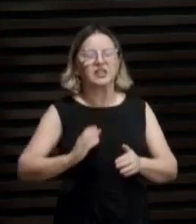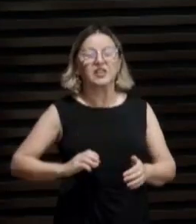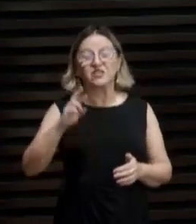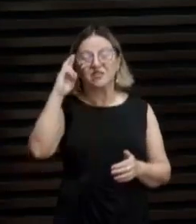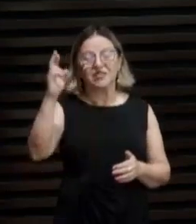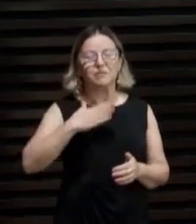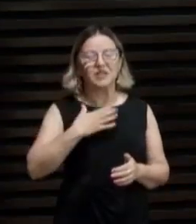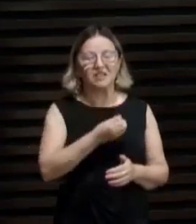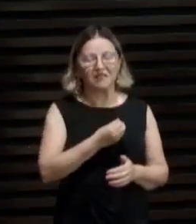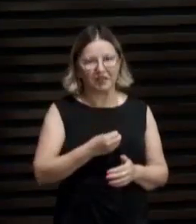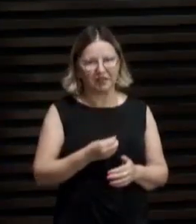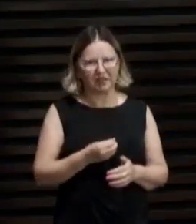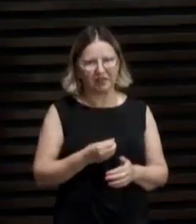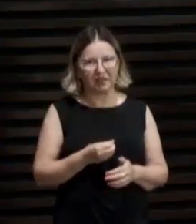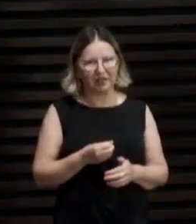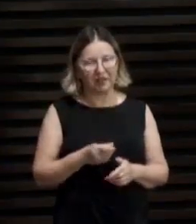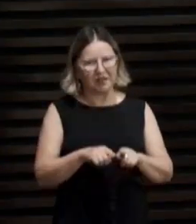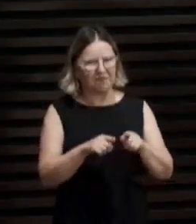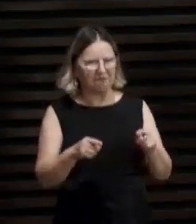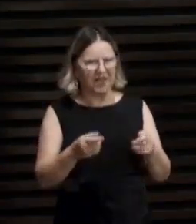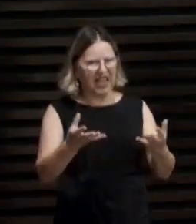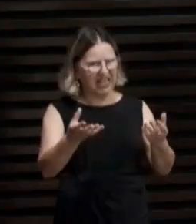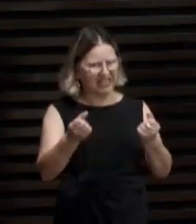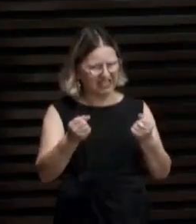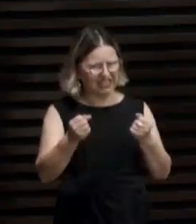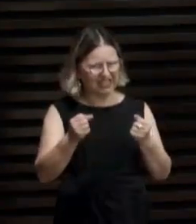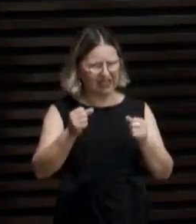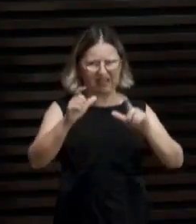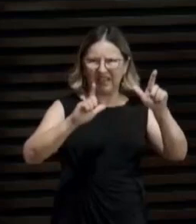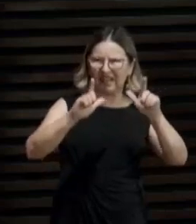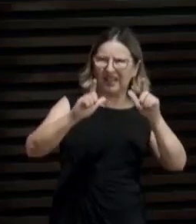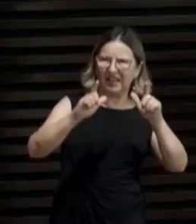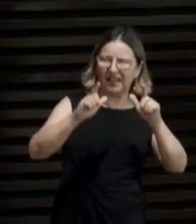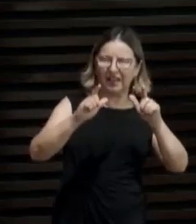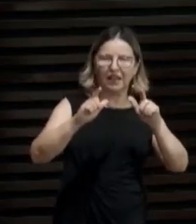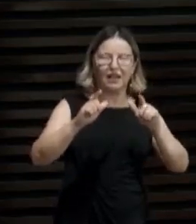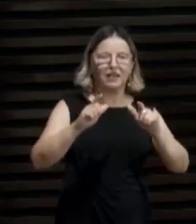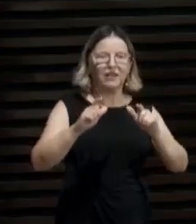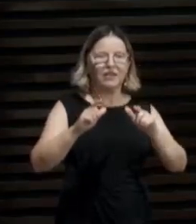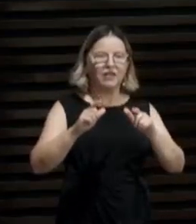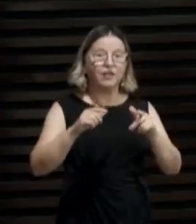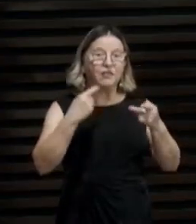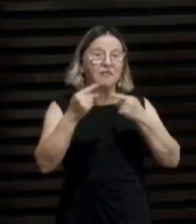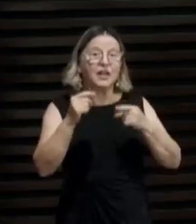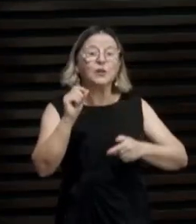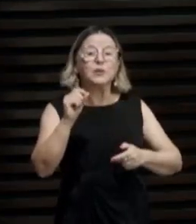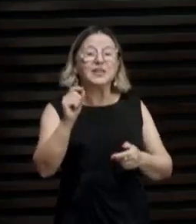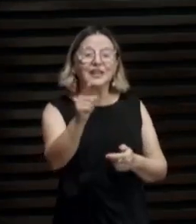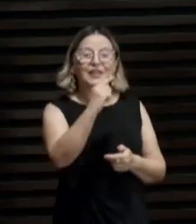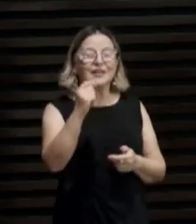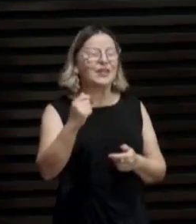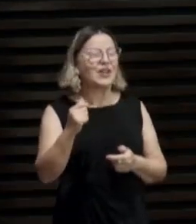aceitamos que a mídia, que a novela, que a internet diga o que nós devemos fazer, e nós abraçamos isso